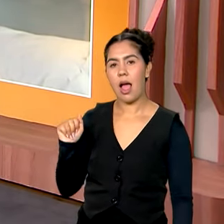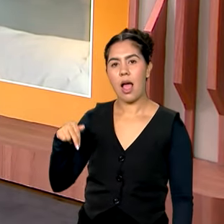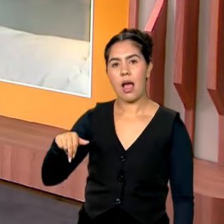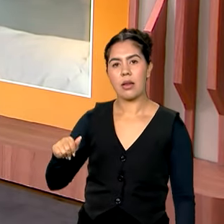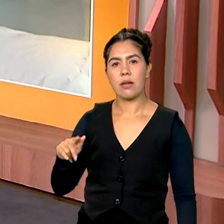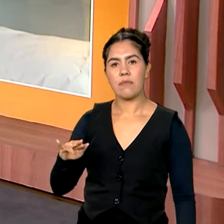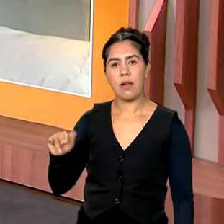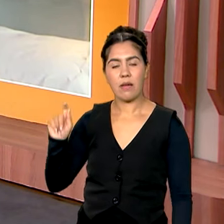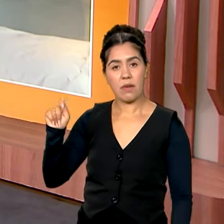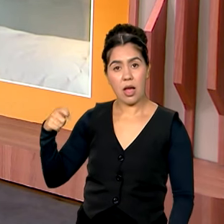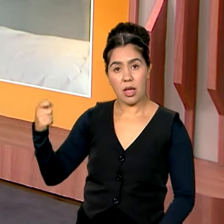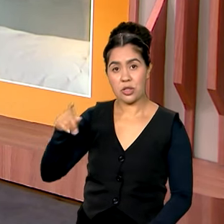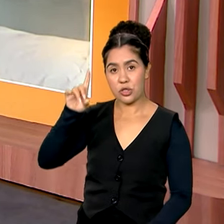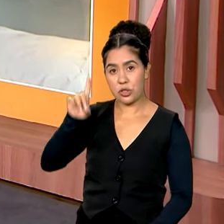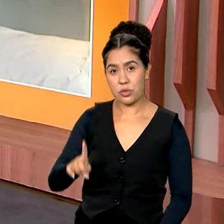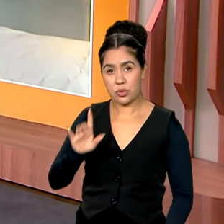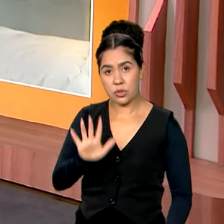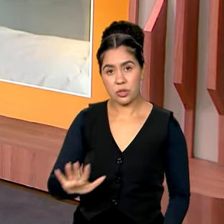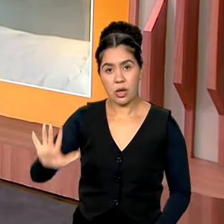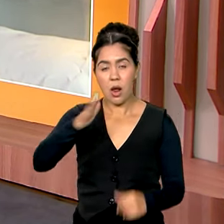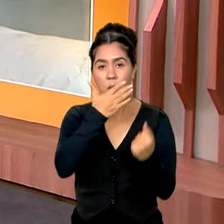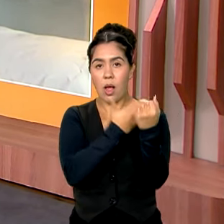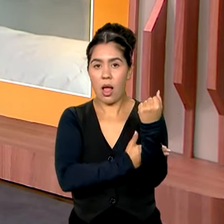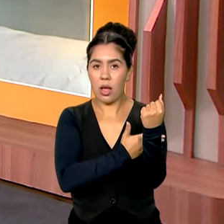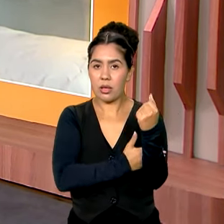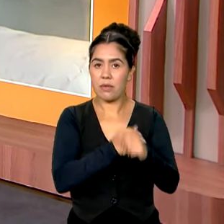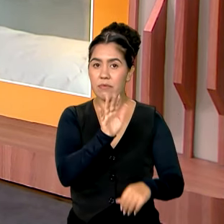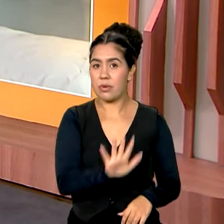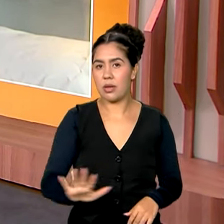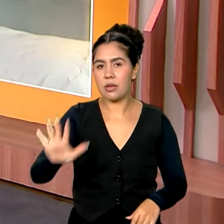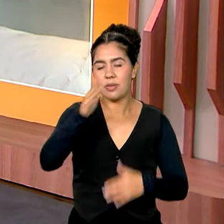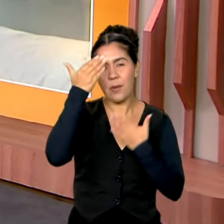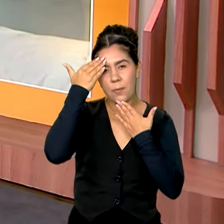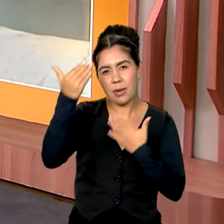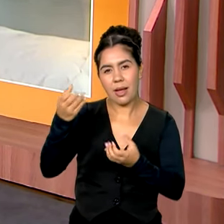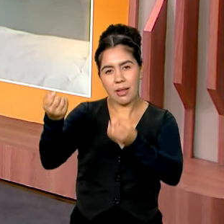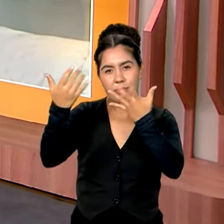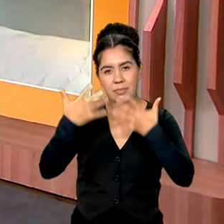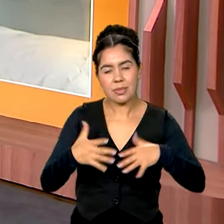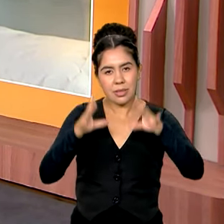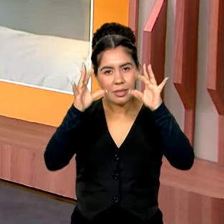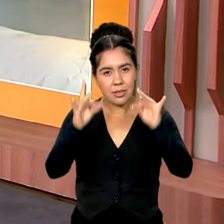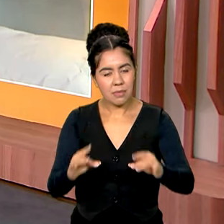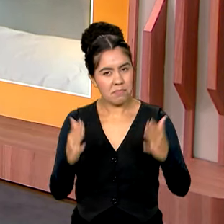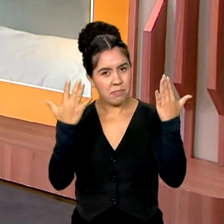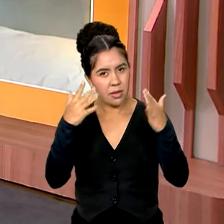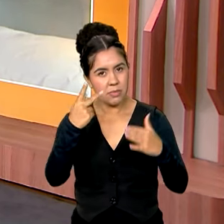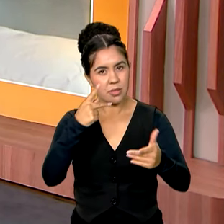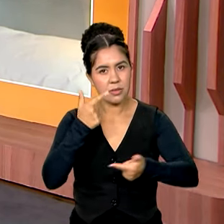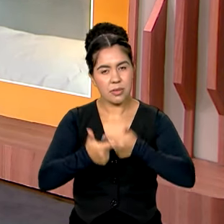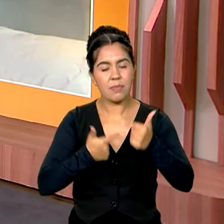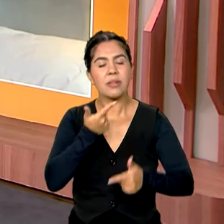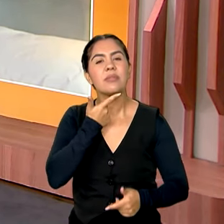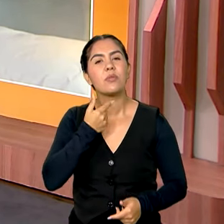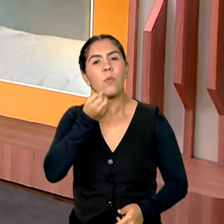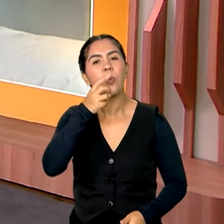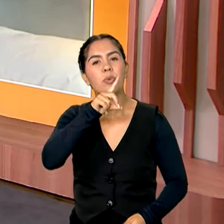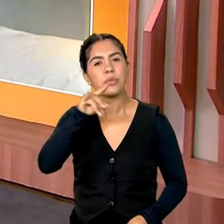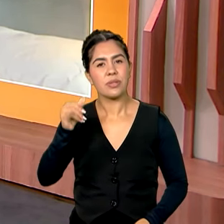Magalhães, ela que é diretora-geral do Arquivo Nacional. Muito obrigada pelos esclarecimentos, parabéns pelo trabalho e um bom dia para a